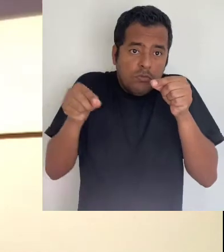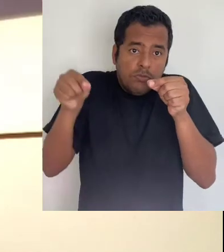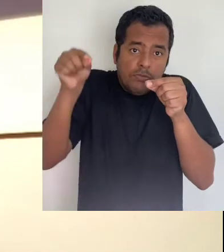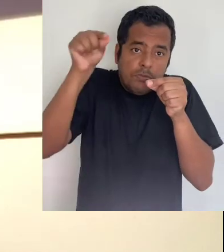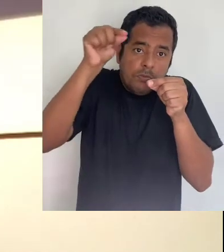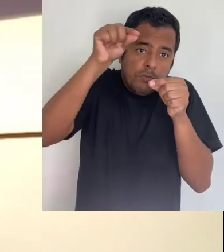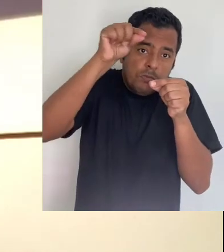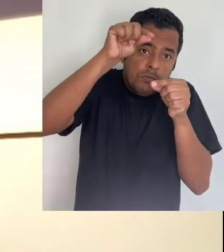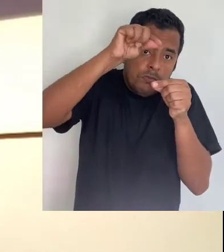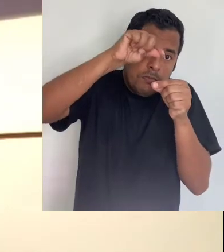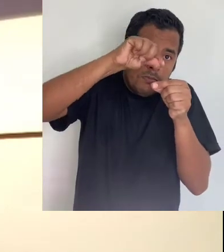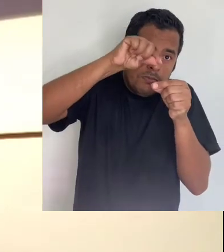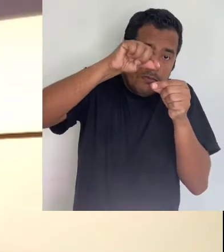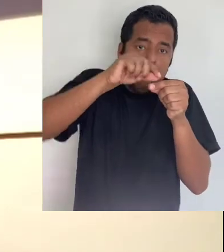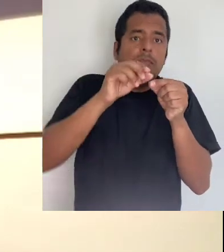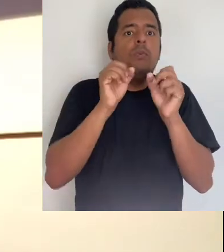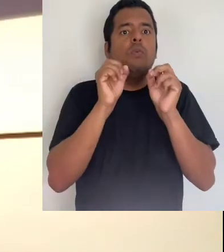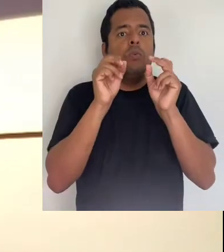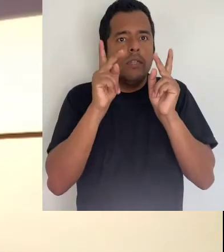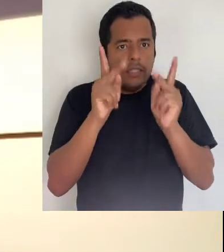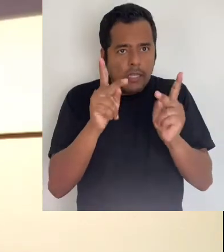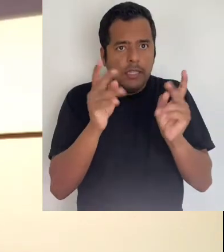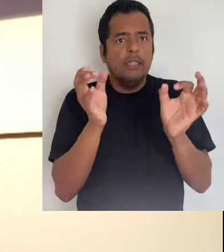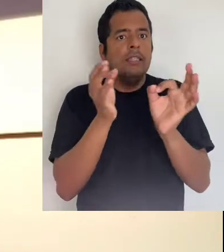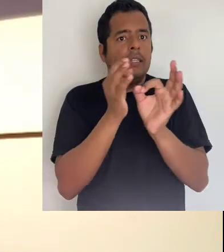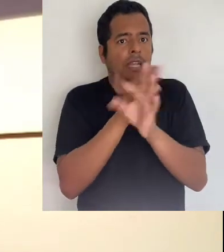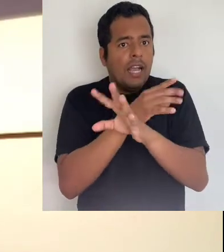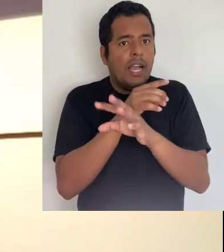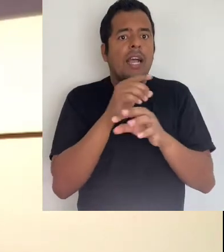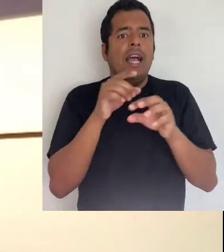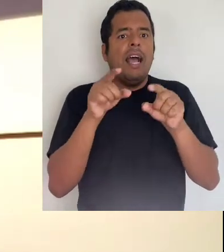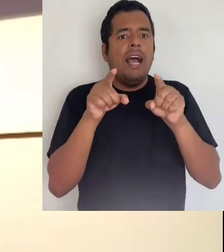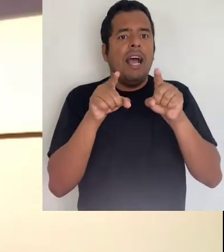redondo, certo? Feito isto,